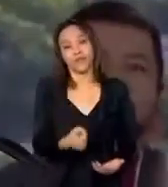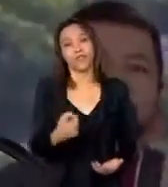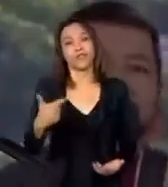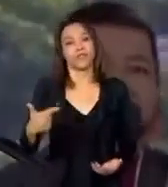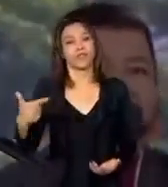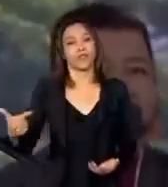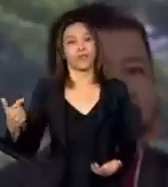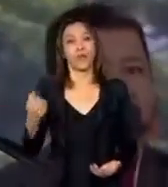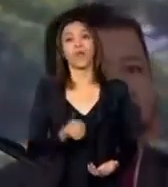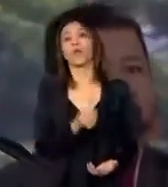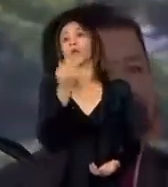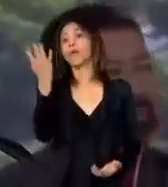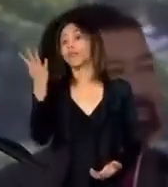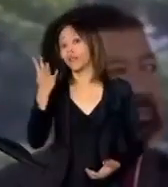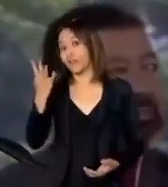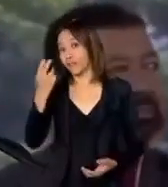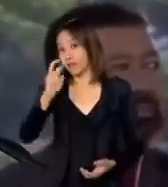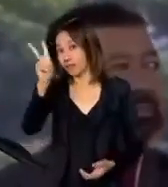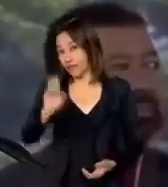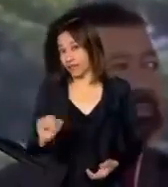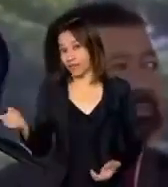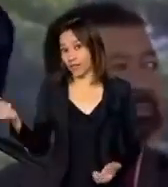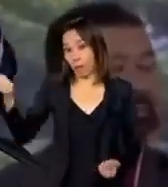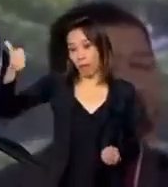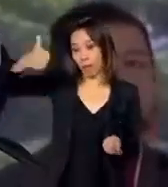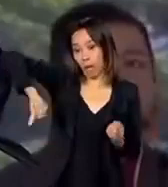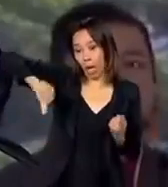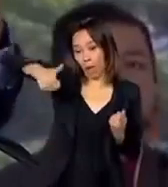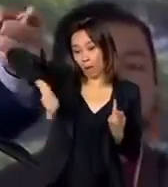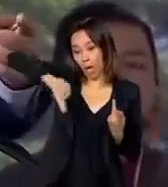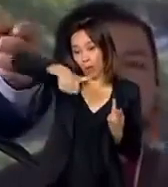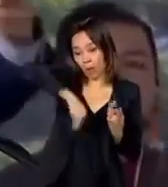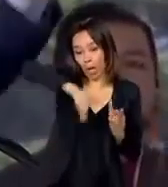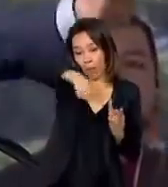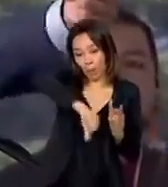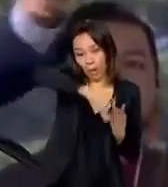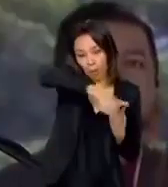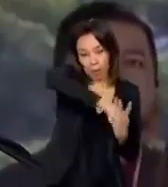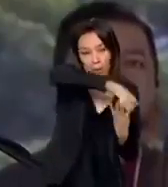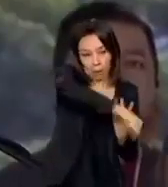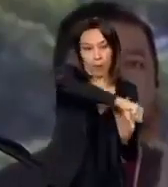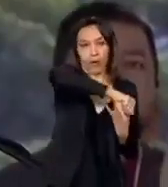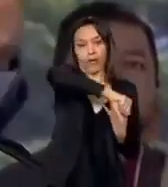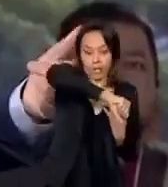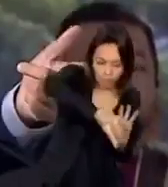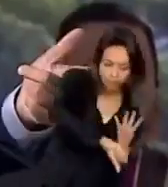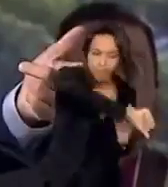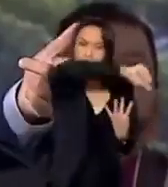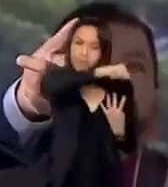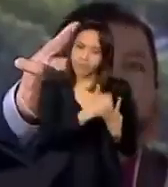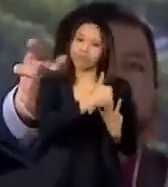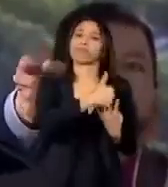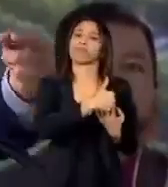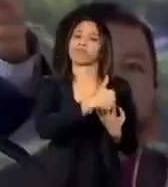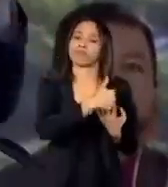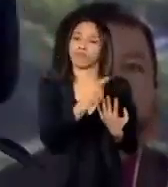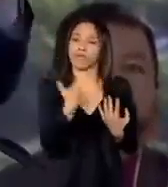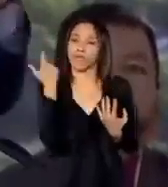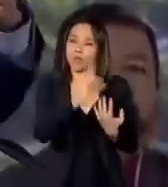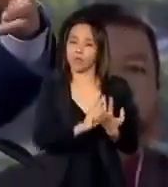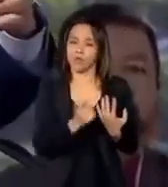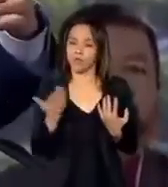Olha quantas vezes esse homem caiu, todas ele levantou e recomeçou e está aí, liderando o país para